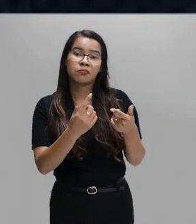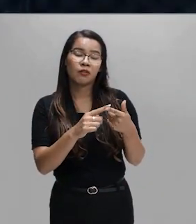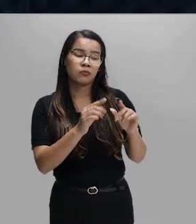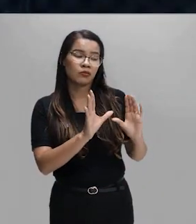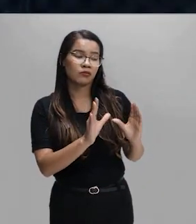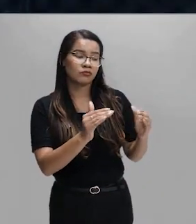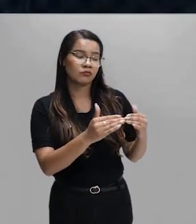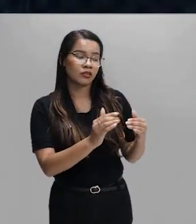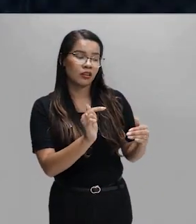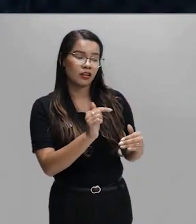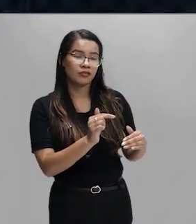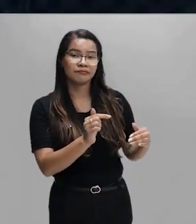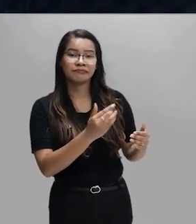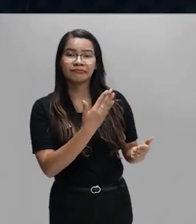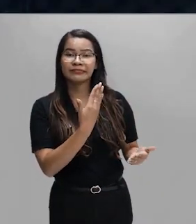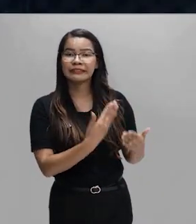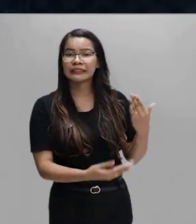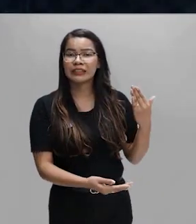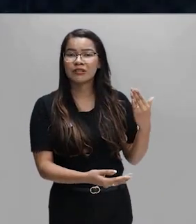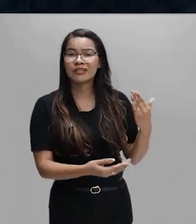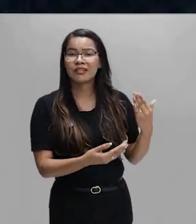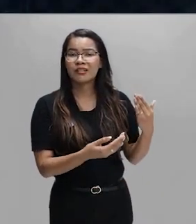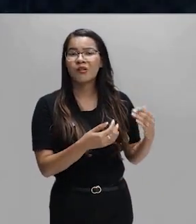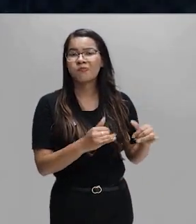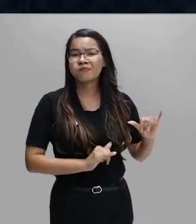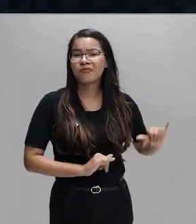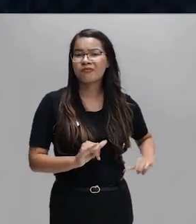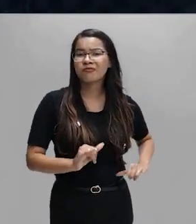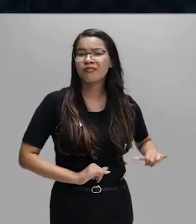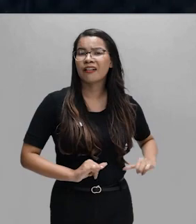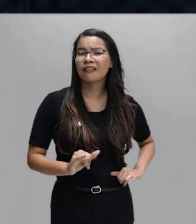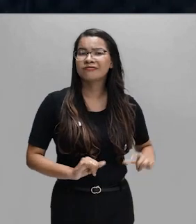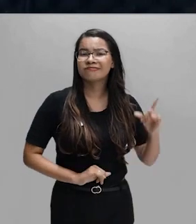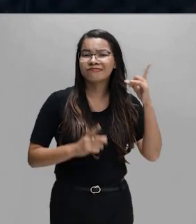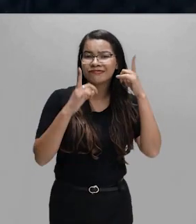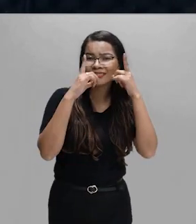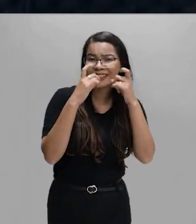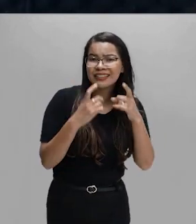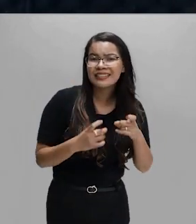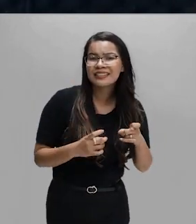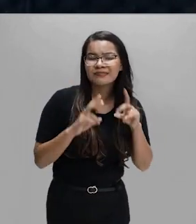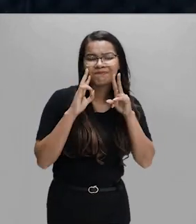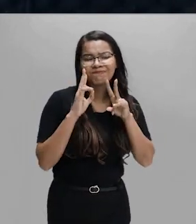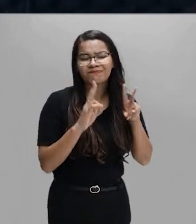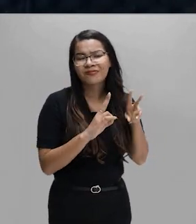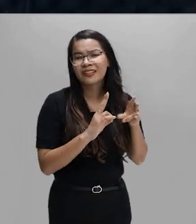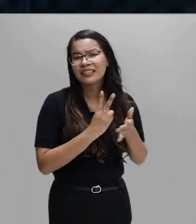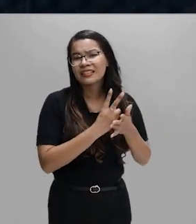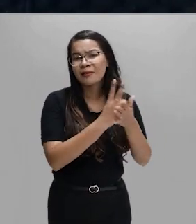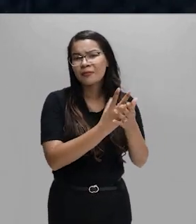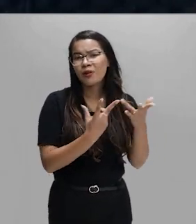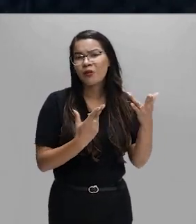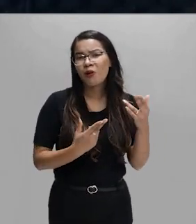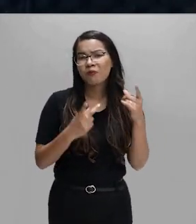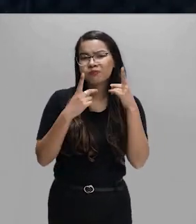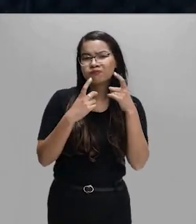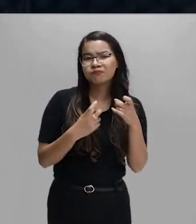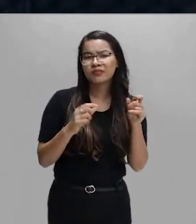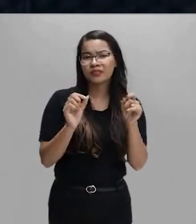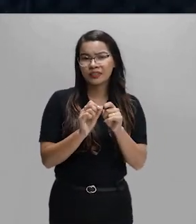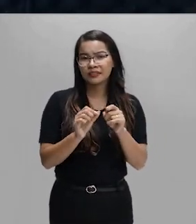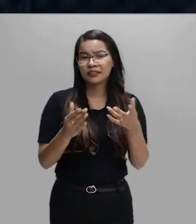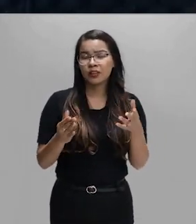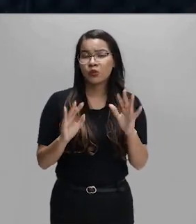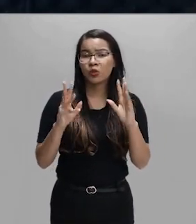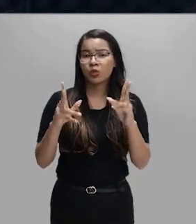segregado, acabam sofrendo atos de violência e sendo tratados como criminosos, ok? Então tudo isso aqui